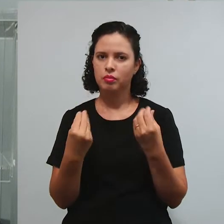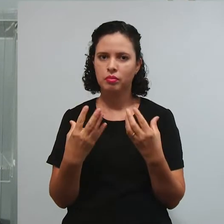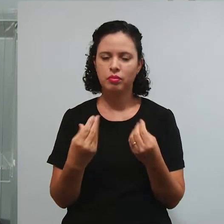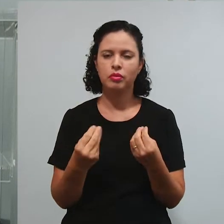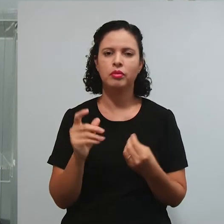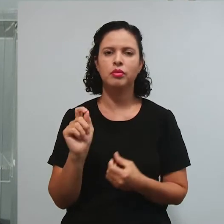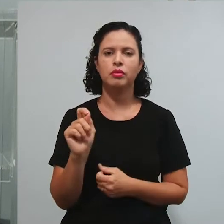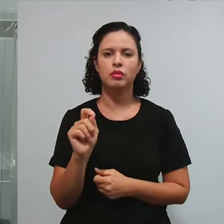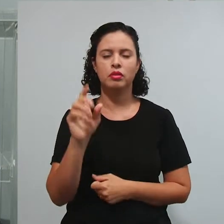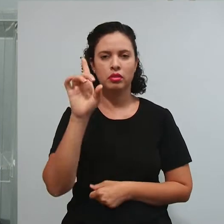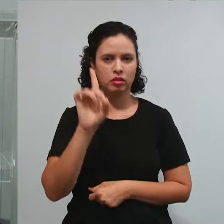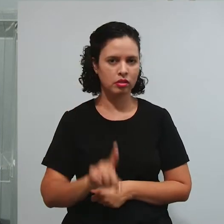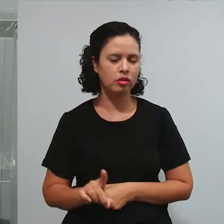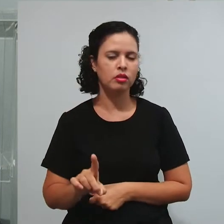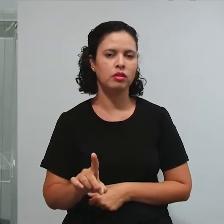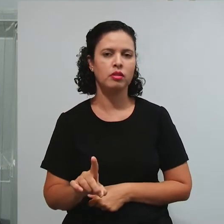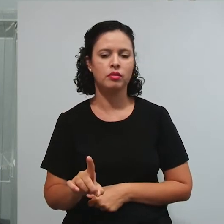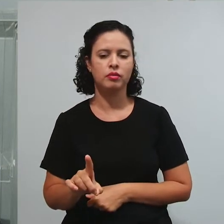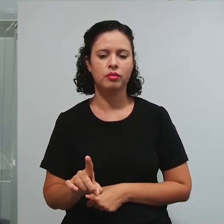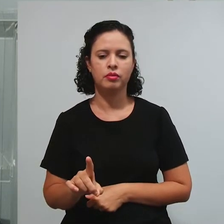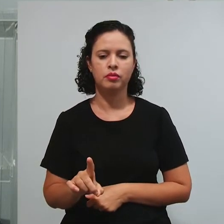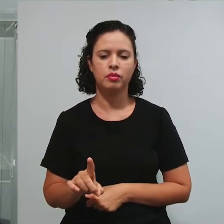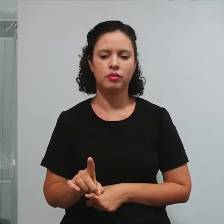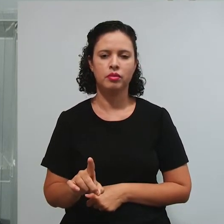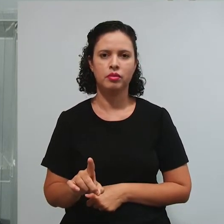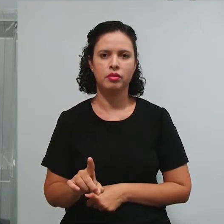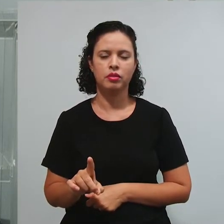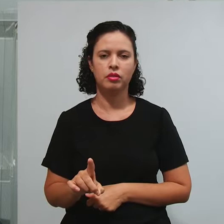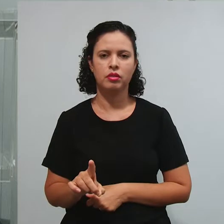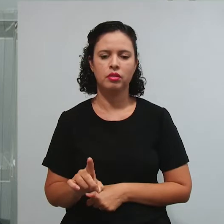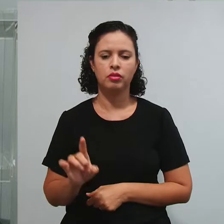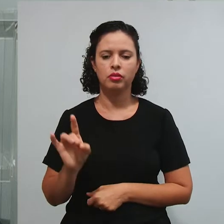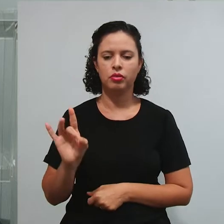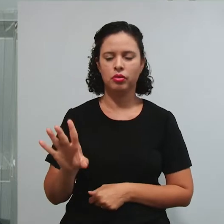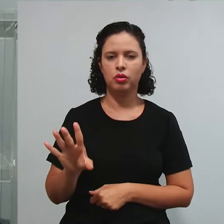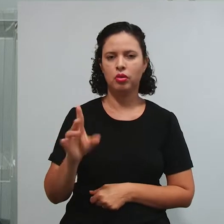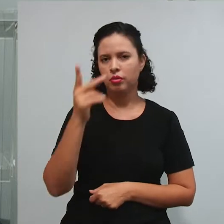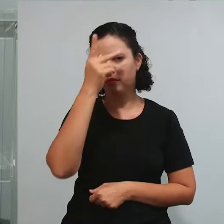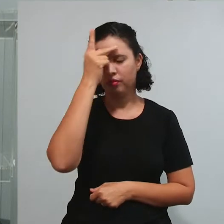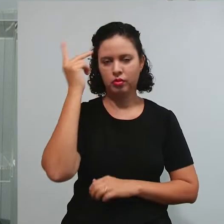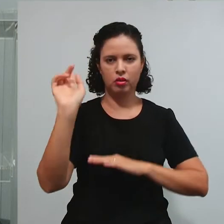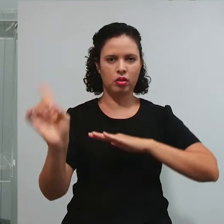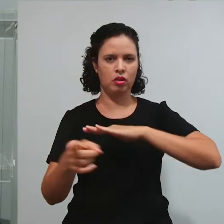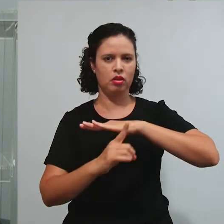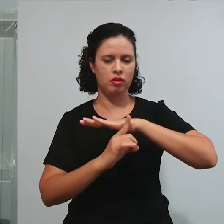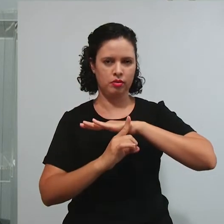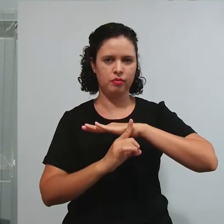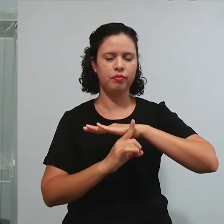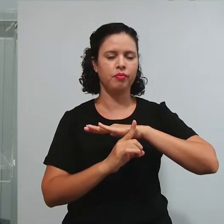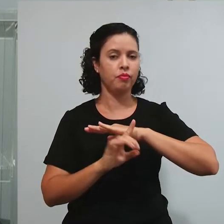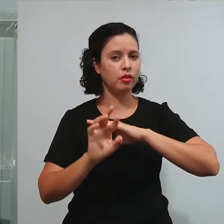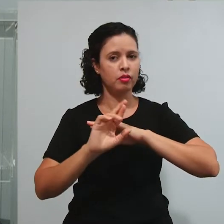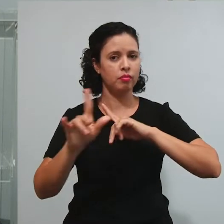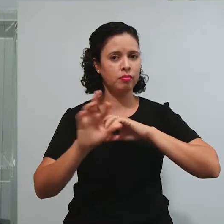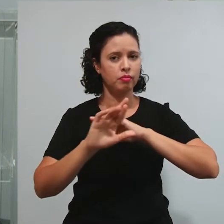mais direitos do que se referir apenas como cliente.